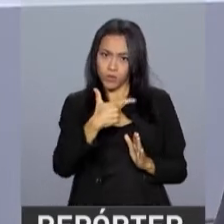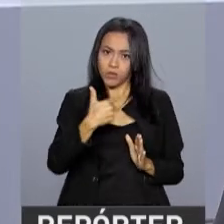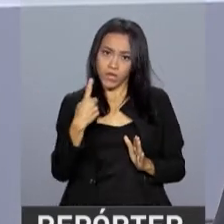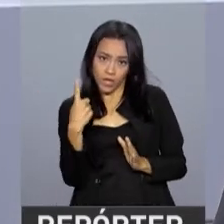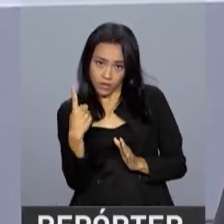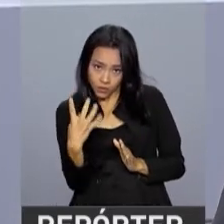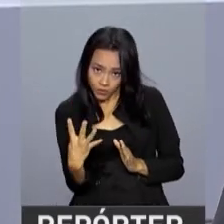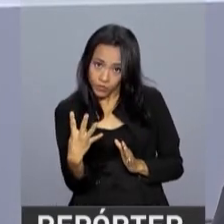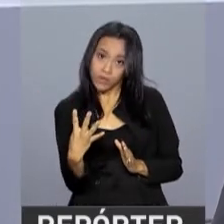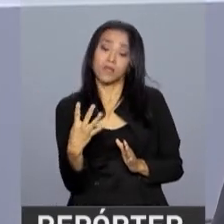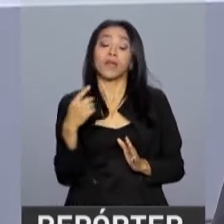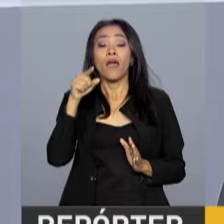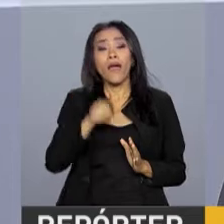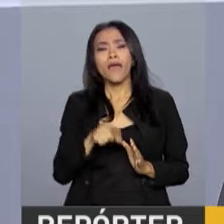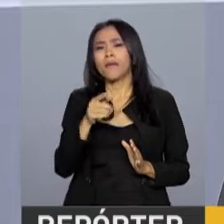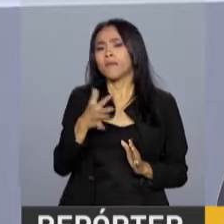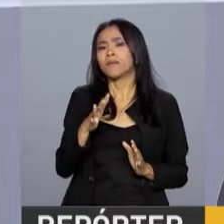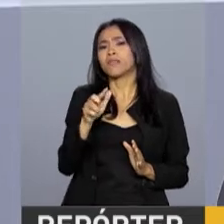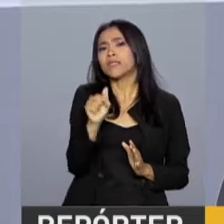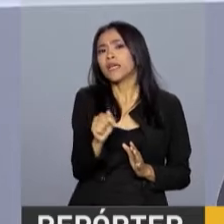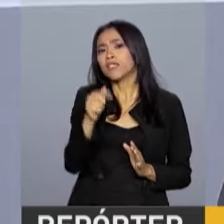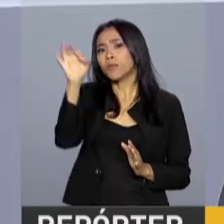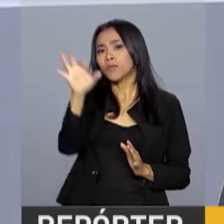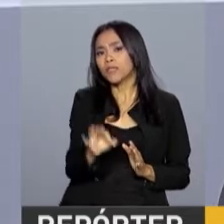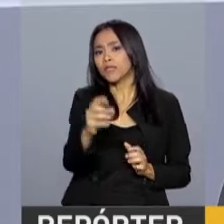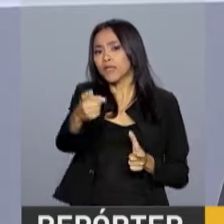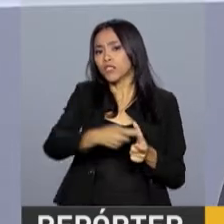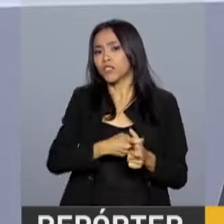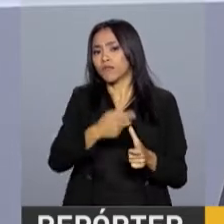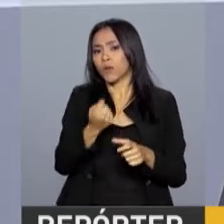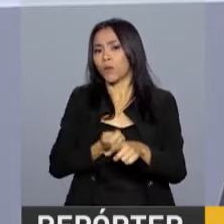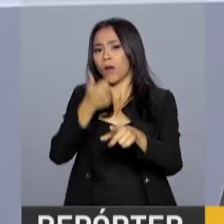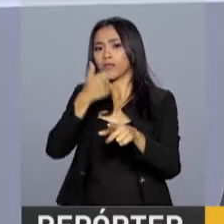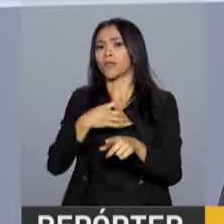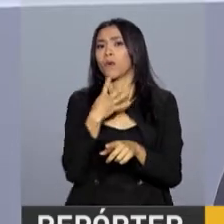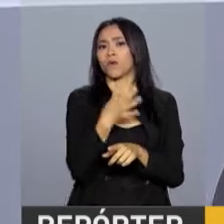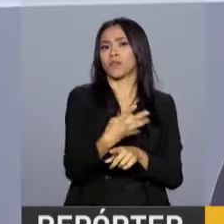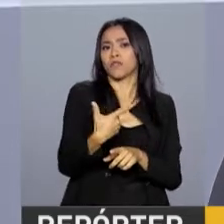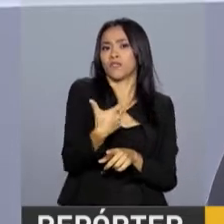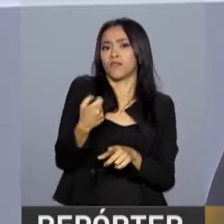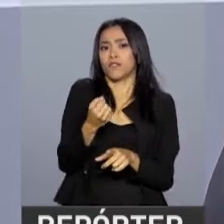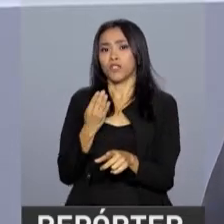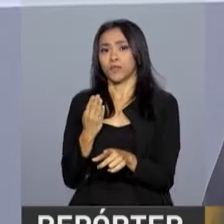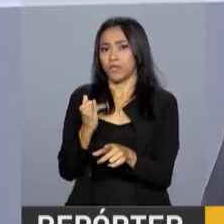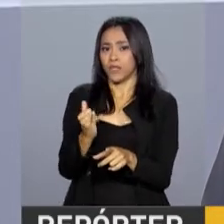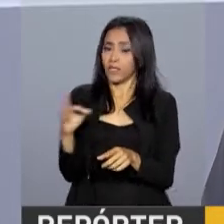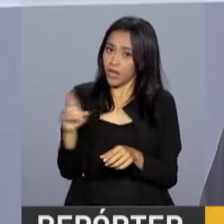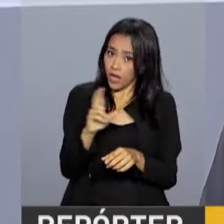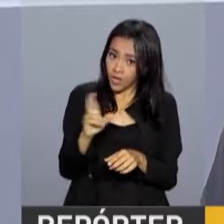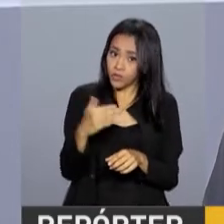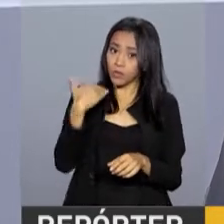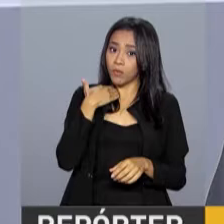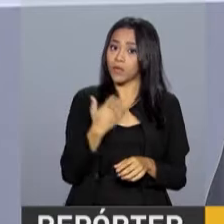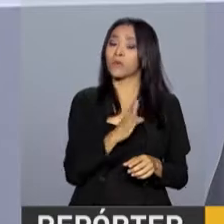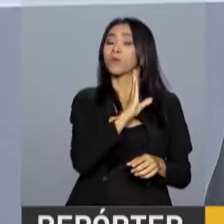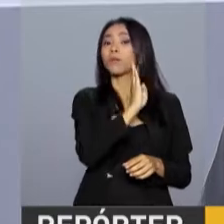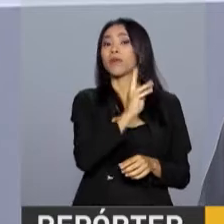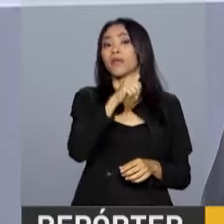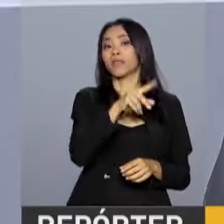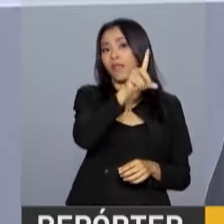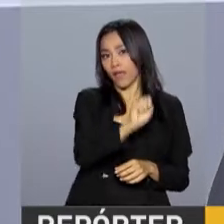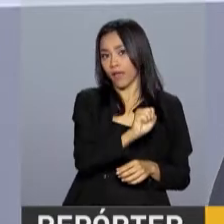o valor representa pouco mais de 7 por cento da dívida de quase 420 bilhões de reais do bnds com a